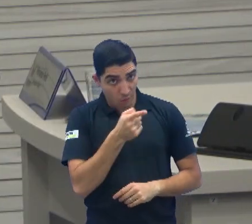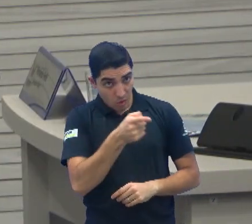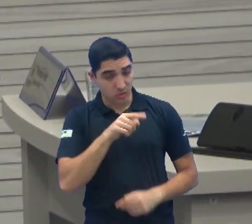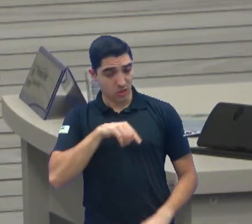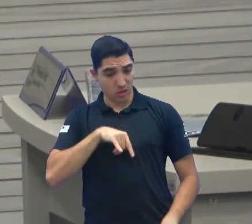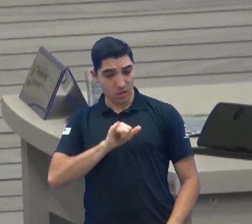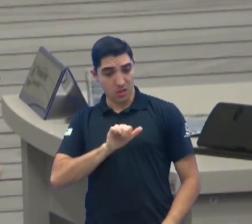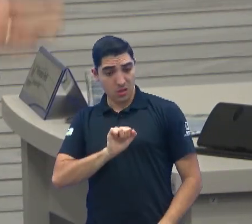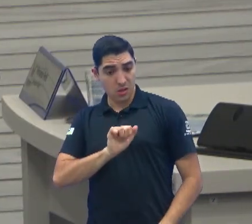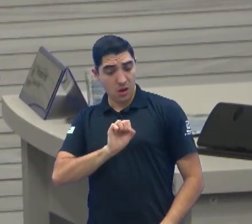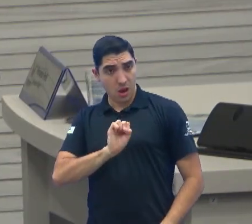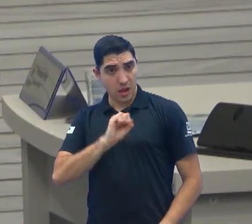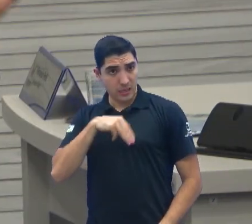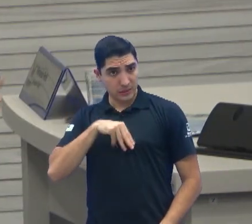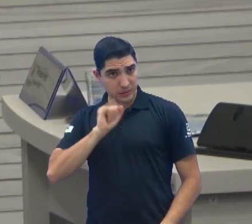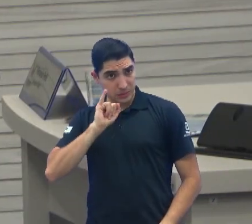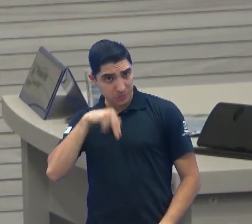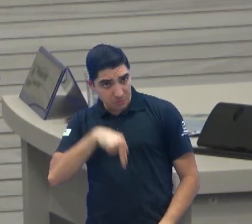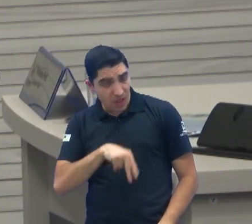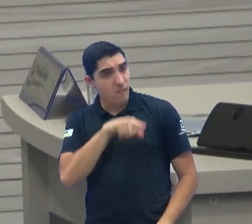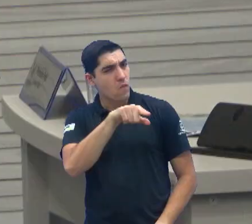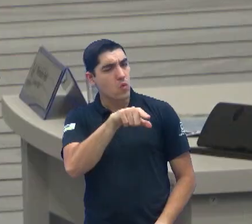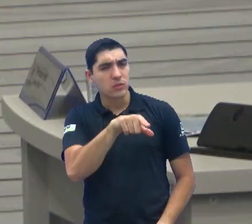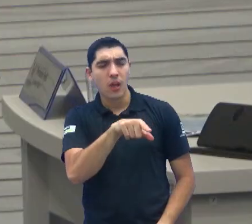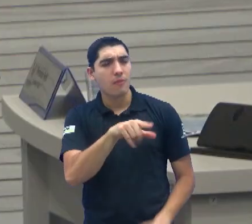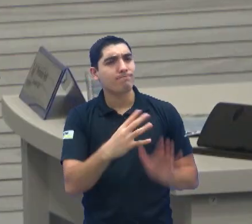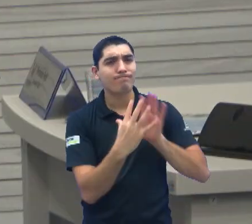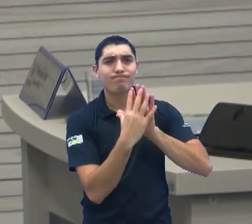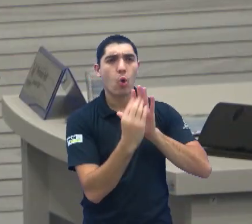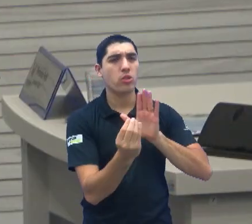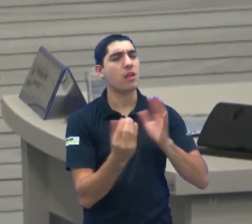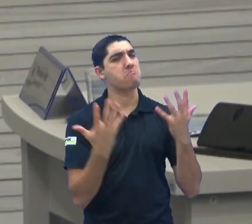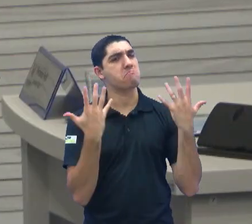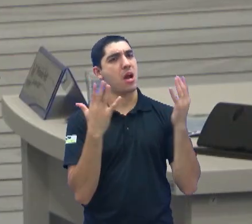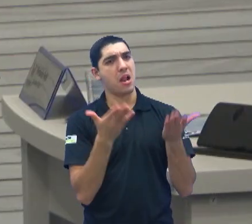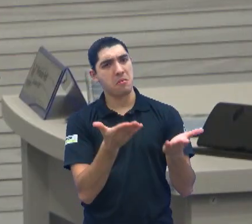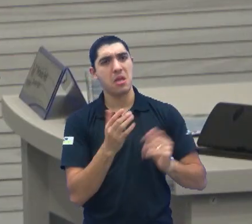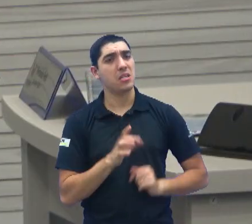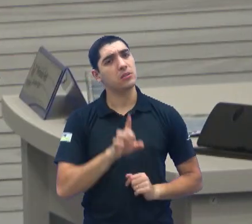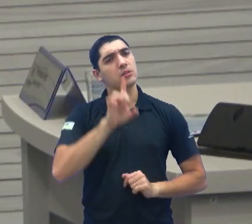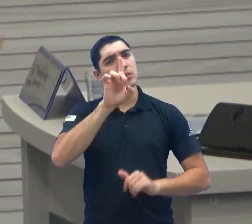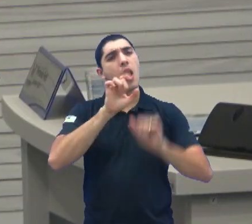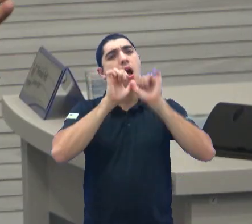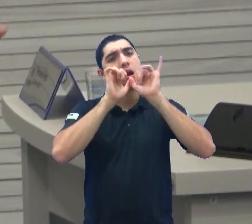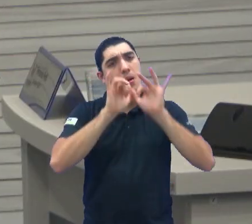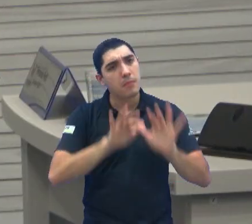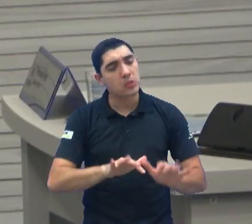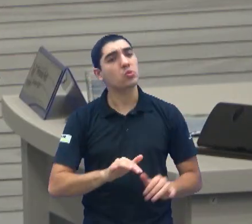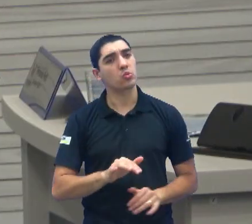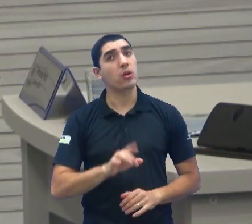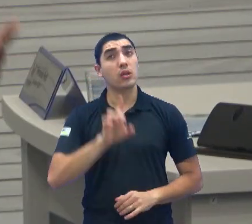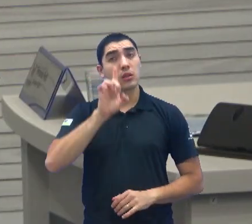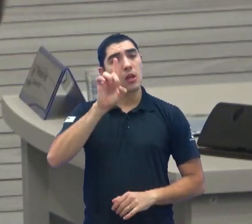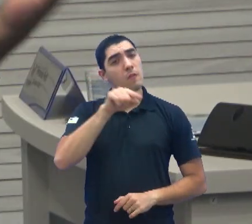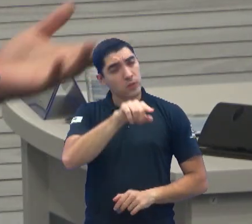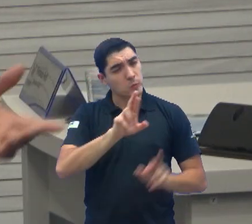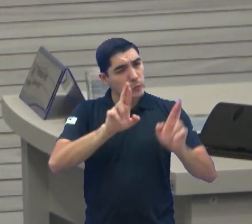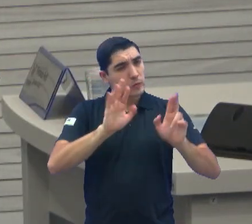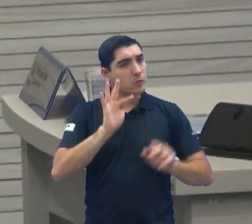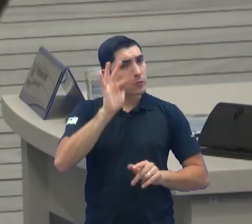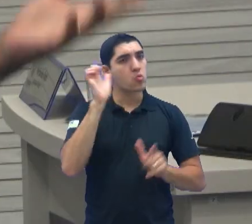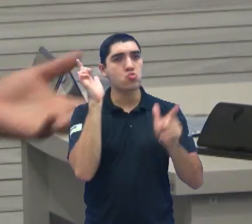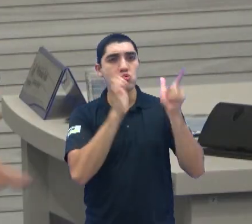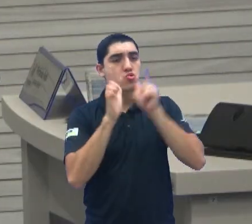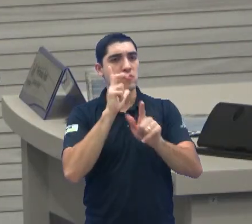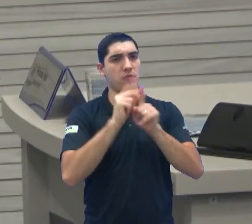para nós, tá bom? Parabéns, que Deus abençoe você, que você possa realmente trazer muitas vitórias. Mas não é só a medalha,